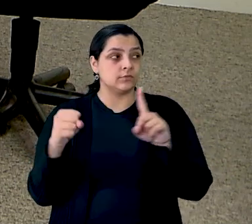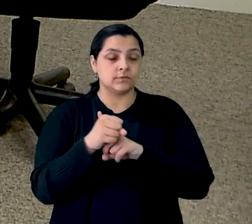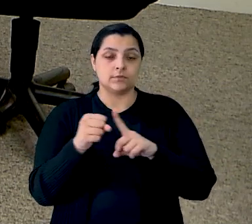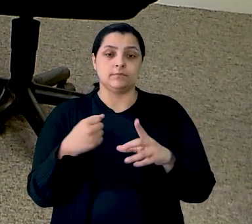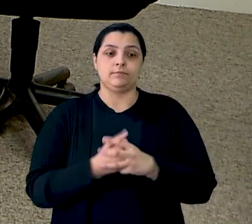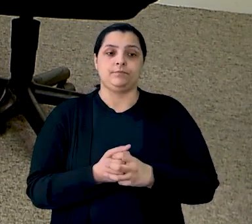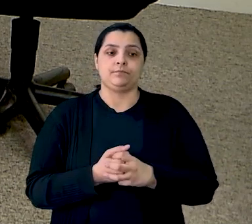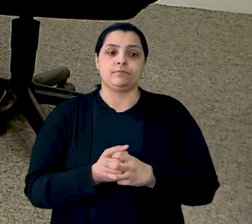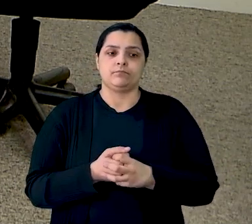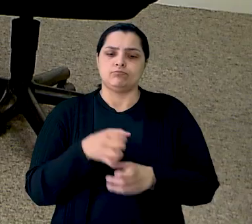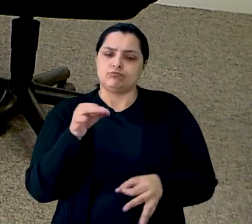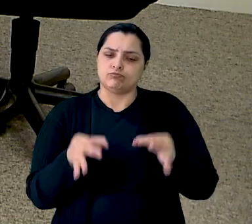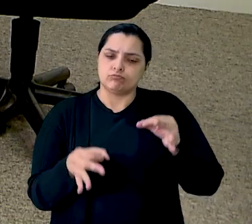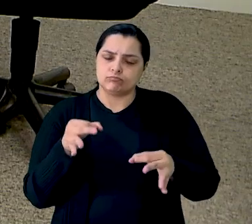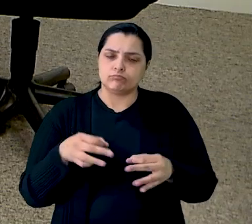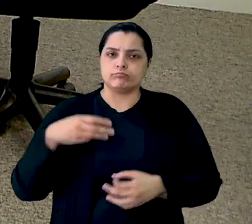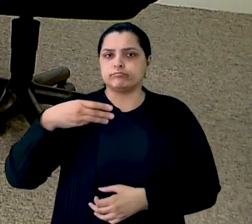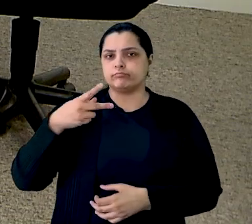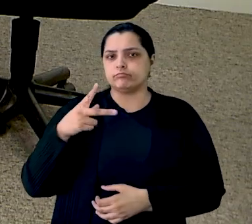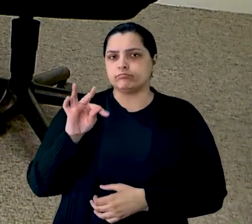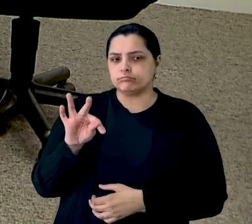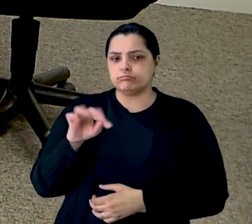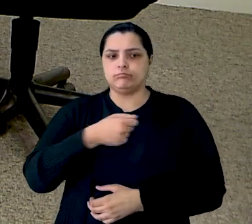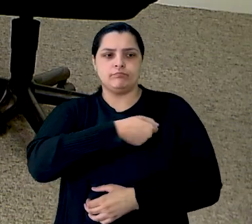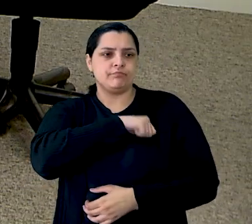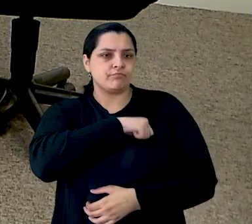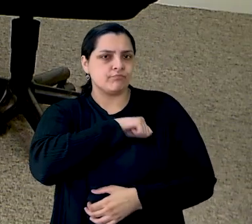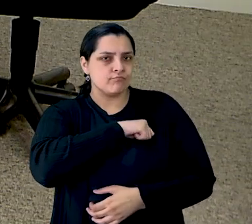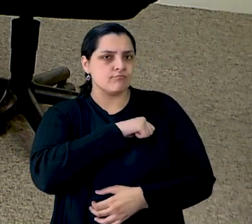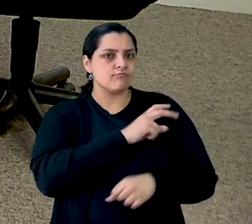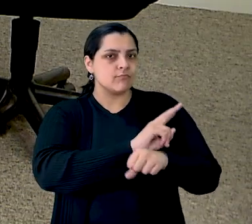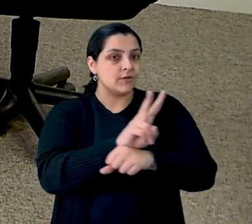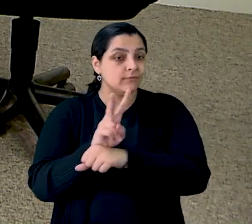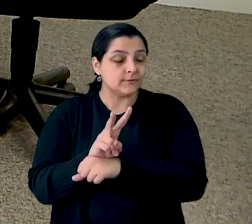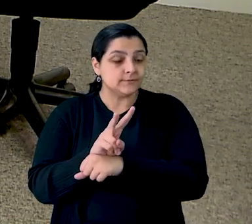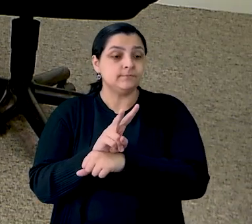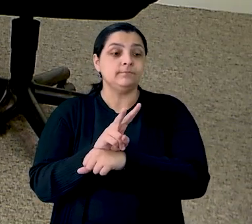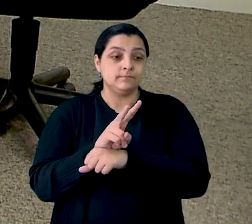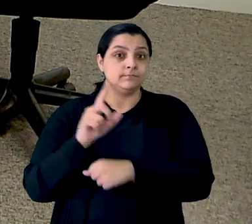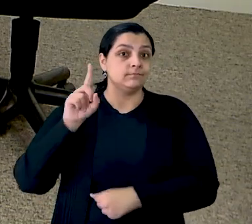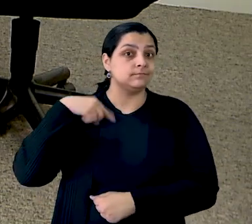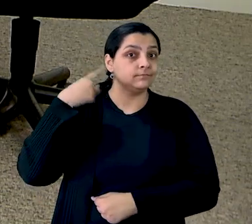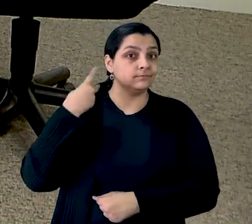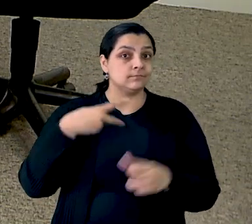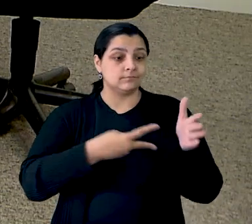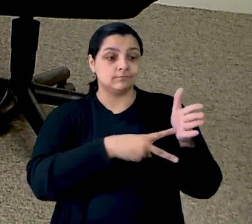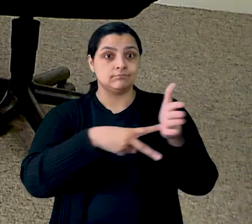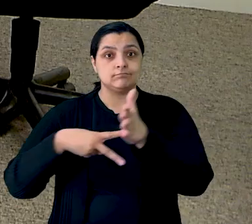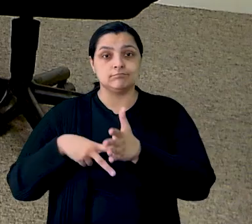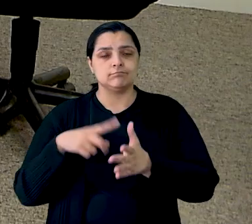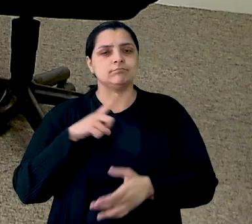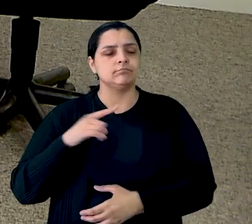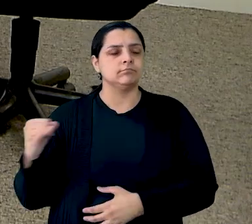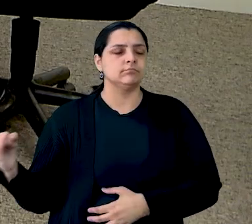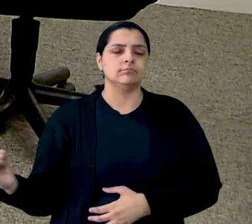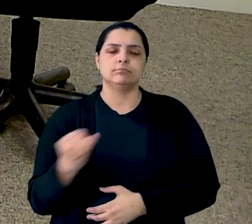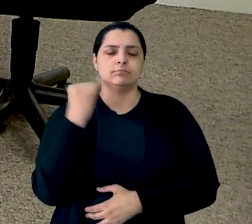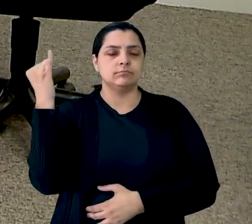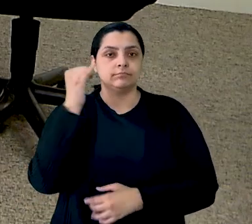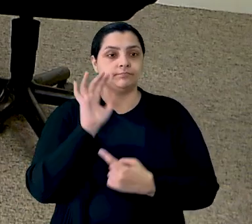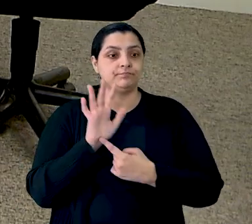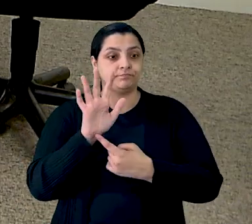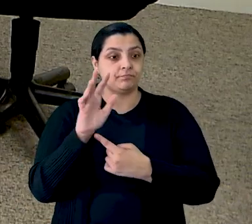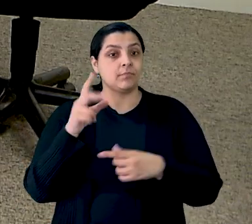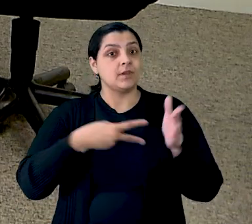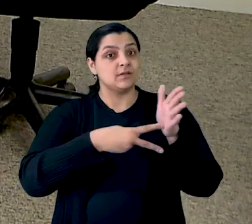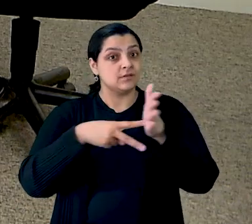social. Então, hoje o Judiciário, o Ministério Público, a Auditoria Fiscal do Trabalho, e a advocacia, os sindicatos, que têm um papel relevantíssimo, eu